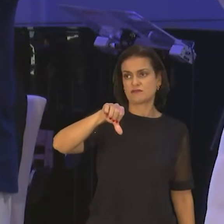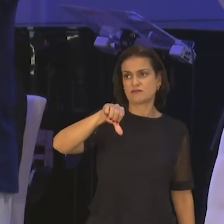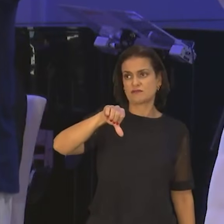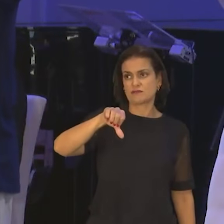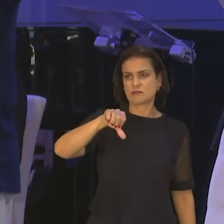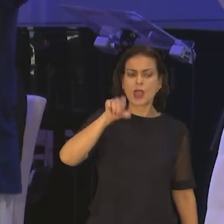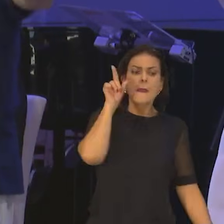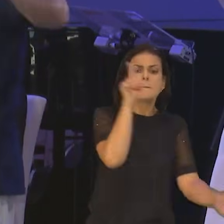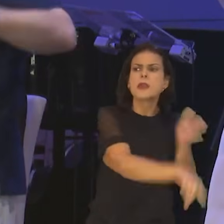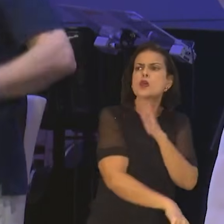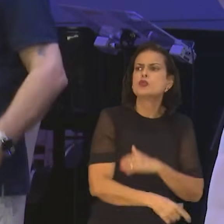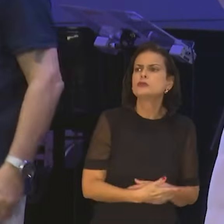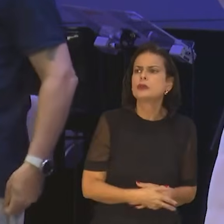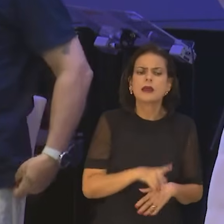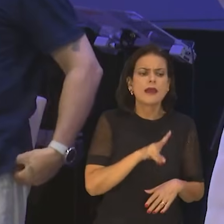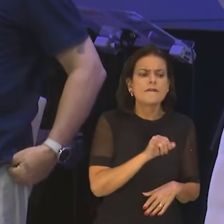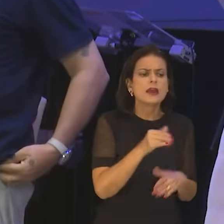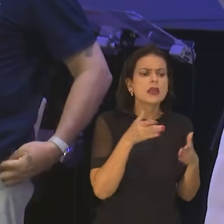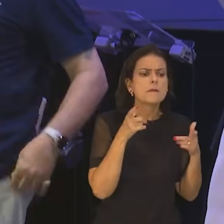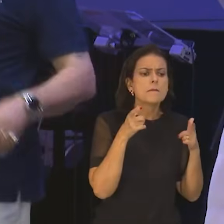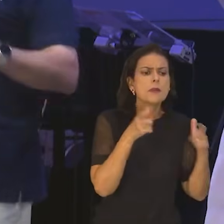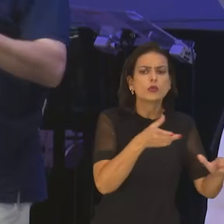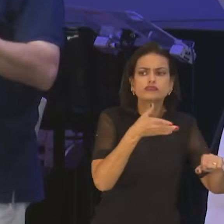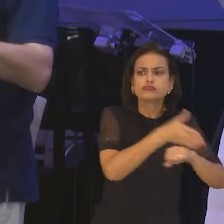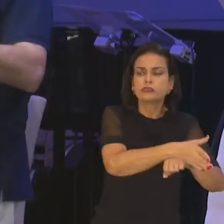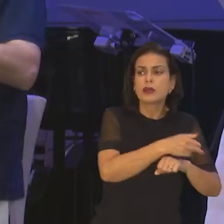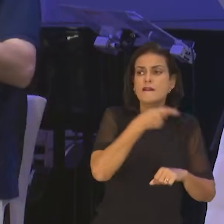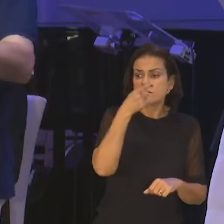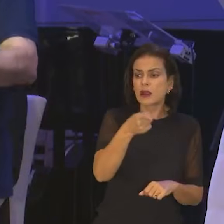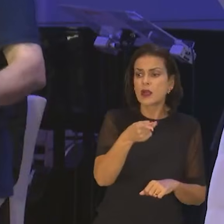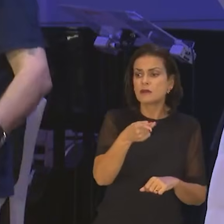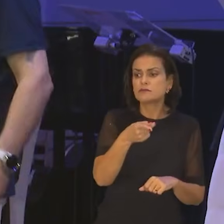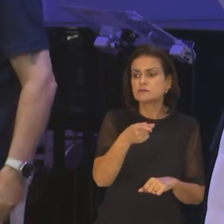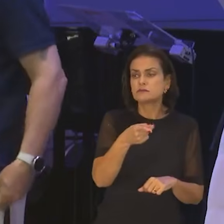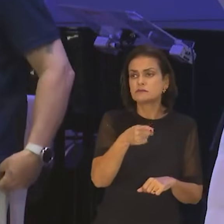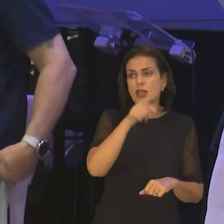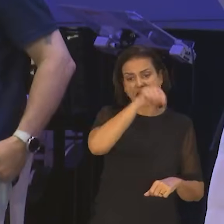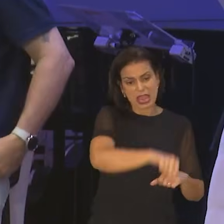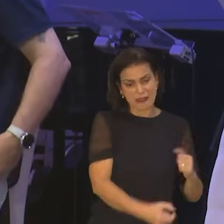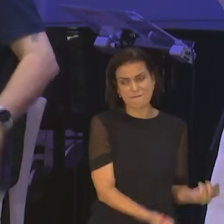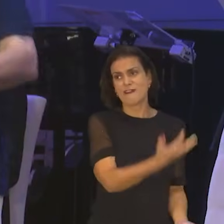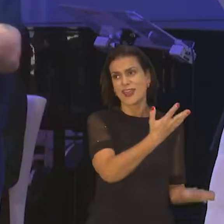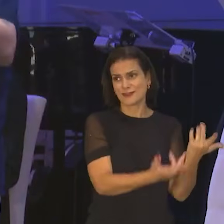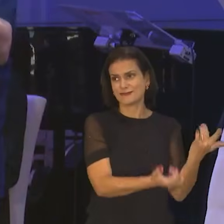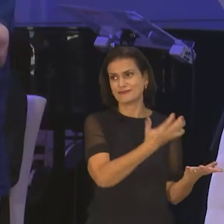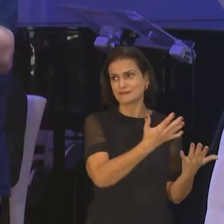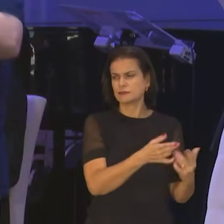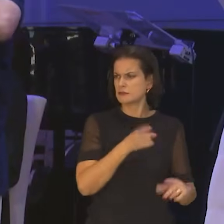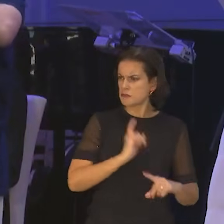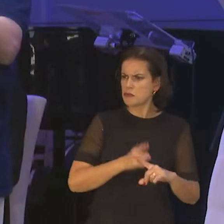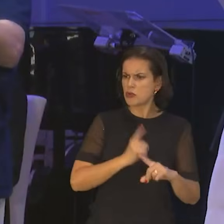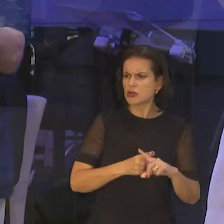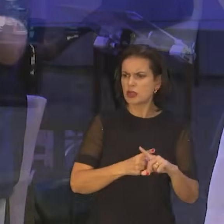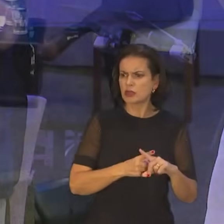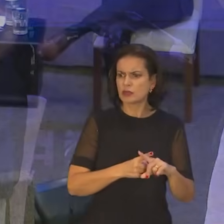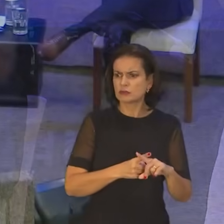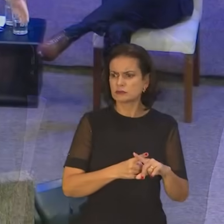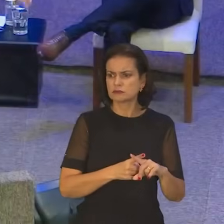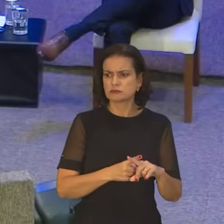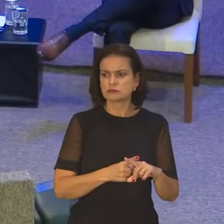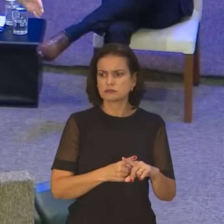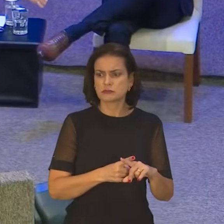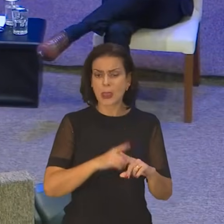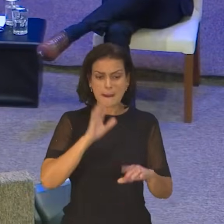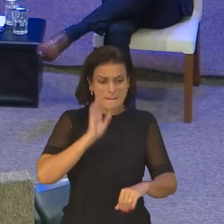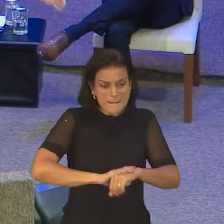Pergunta a ele, onde você vai? Ele vai dizer, provavelmente para o inferno. Ah, por que você serve? Não me interessa. O